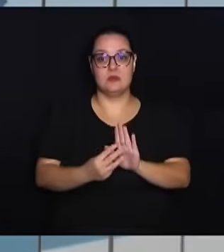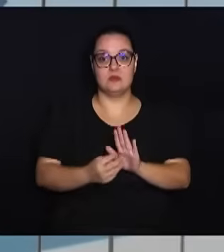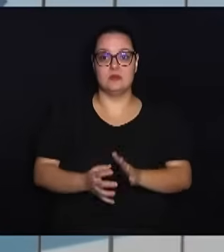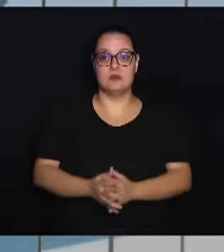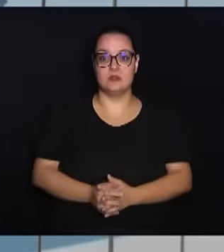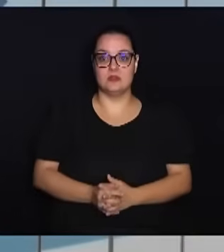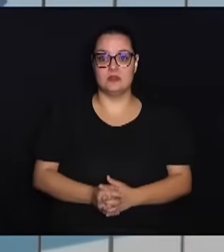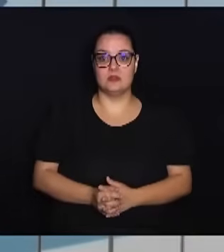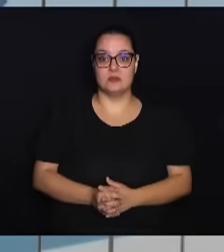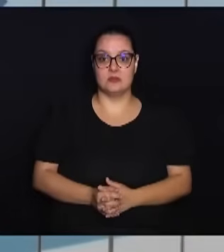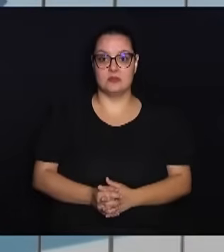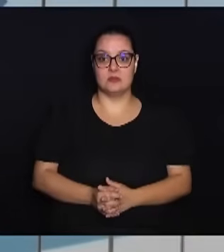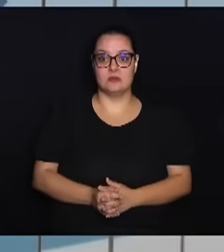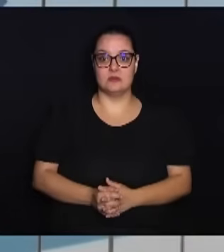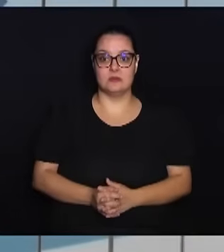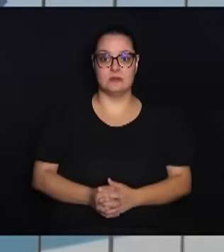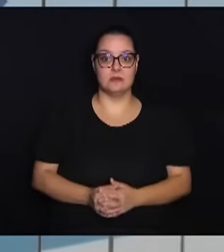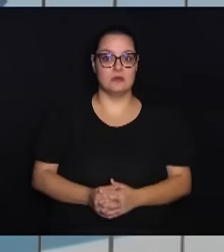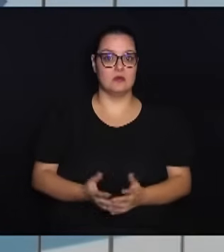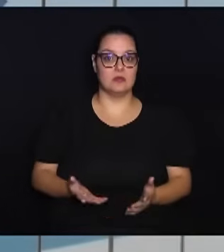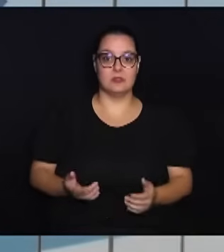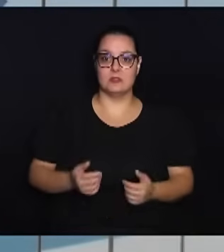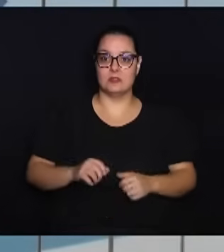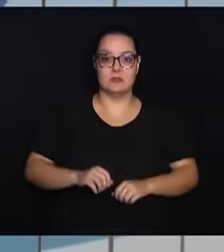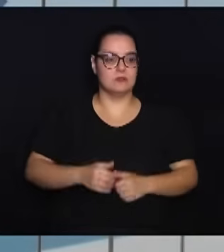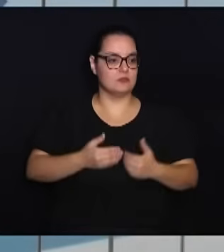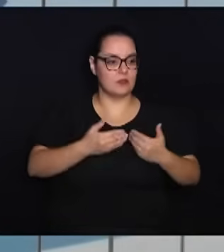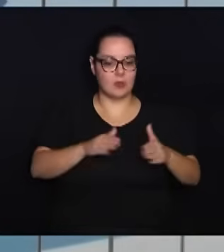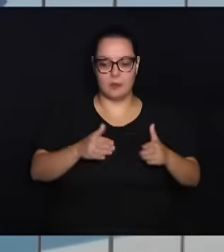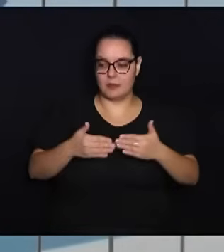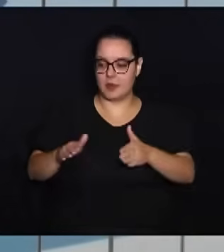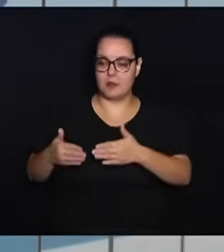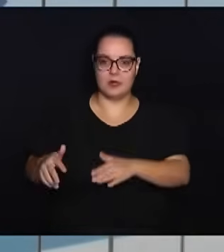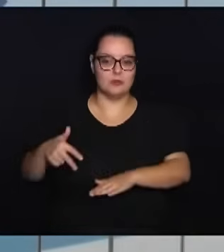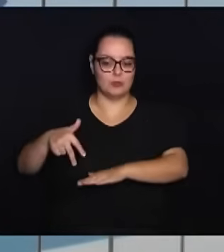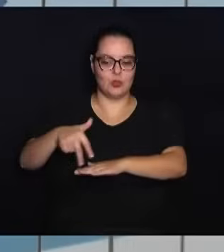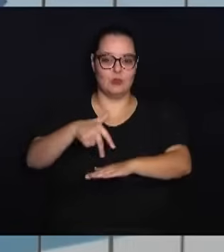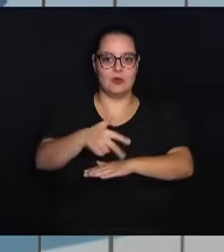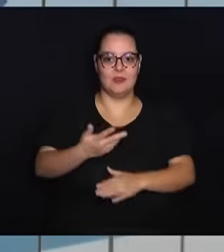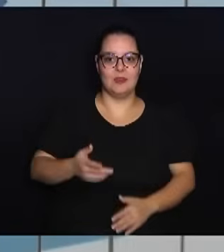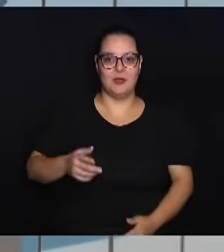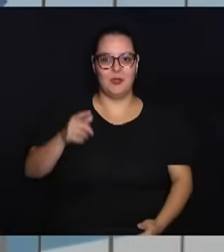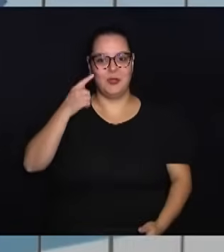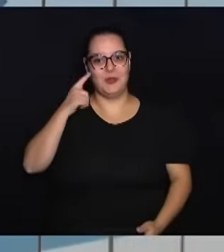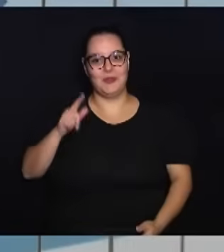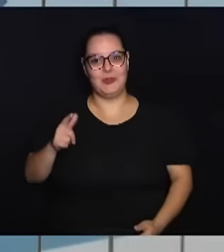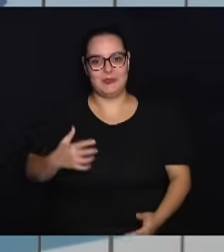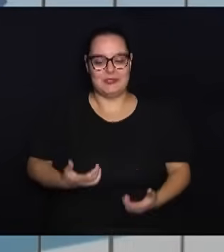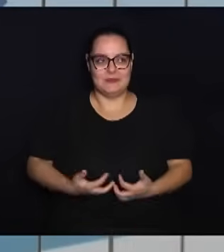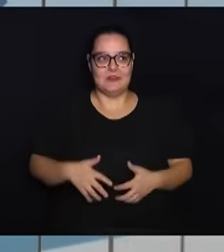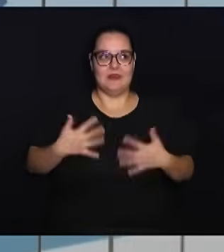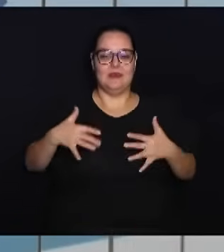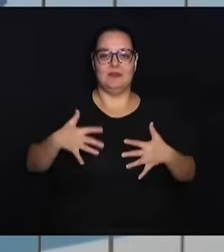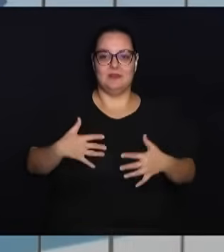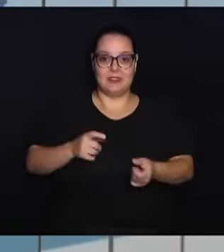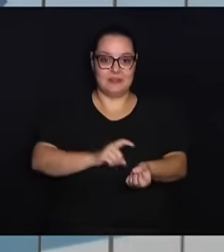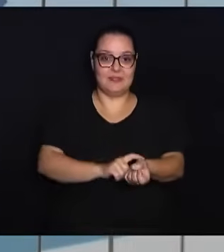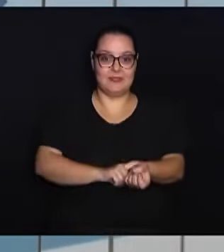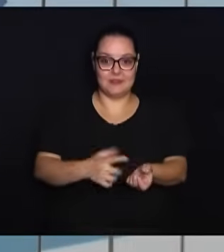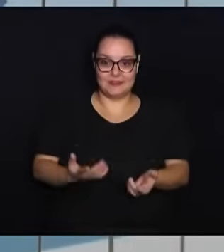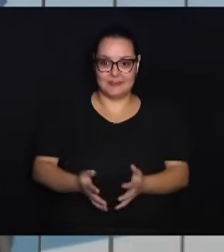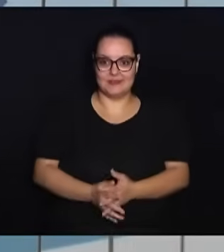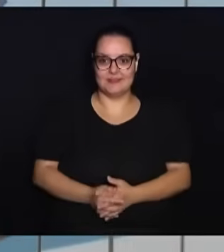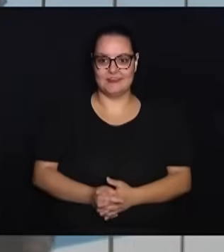tal. E foram abrindo grandes portas que, lógico, você gagueja ali, dá aquele frio na barriga, né? Você,